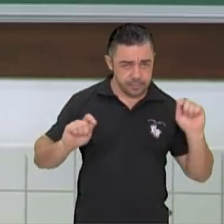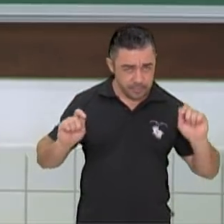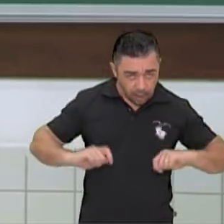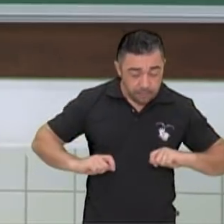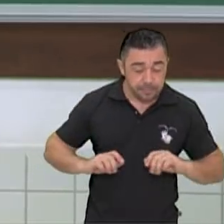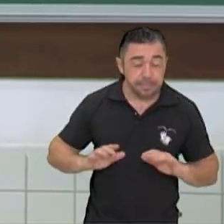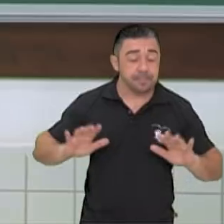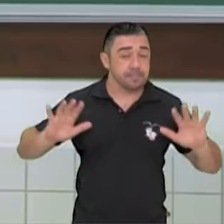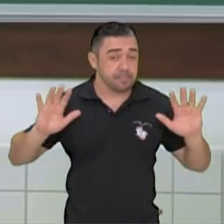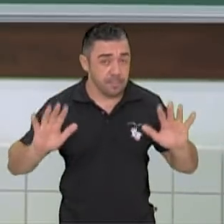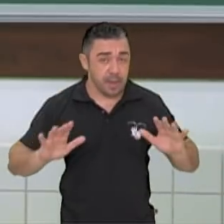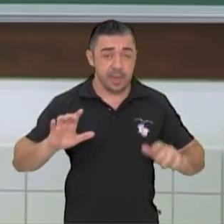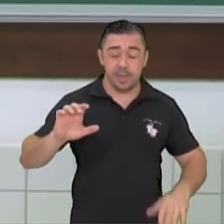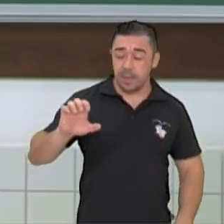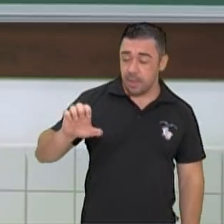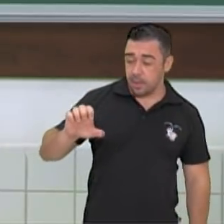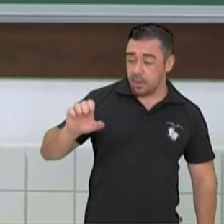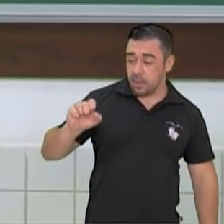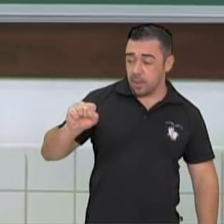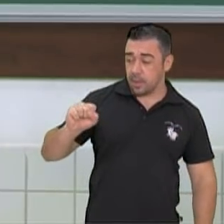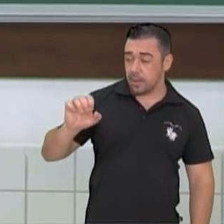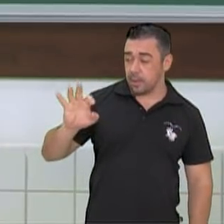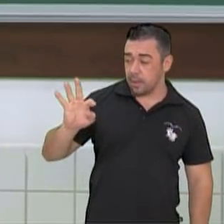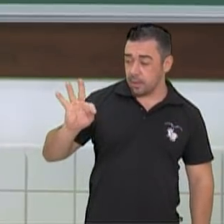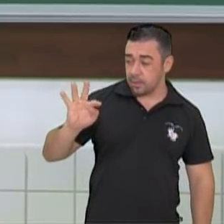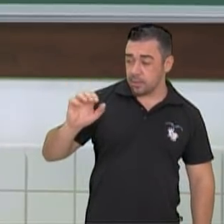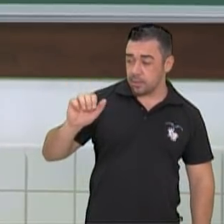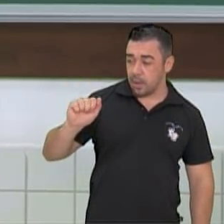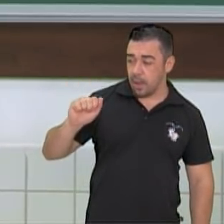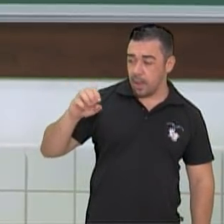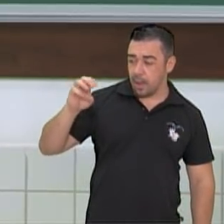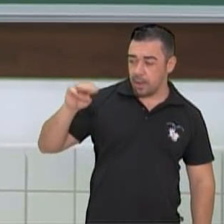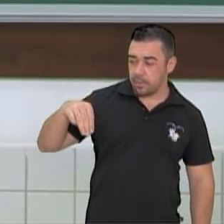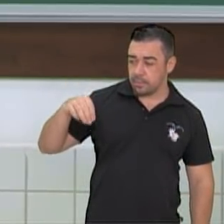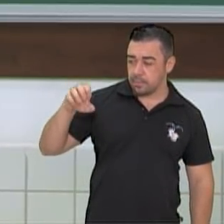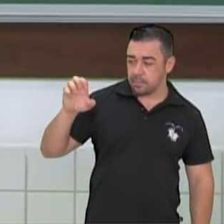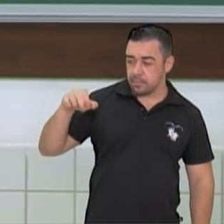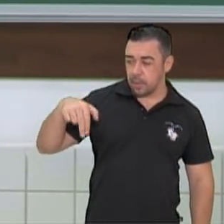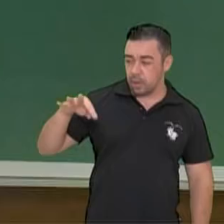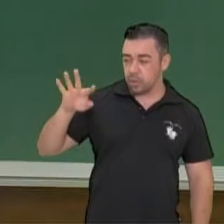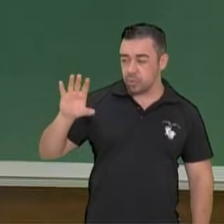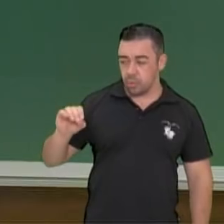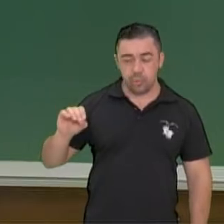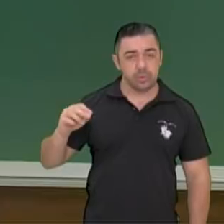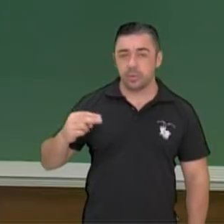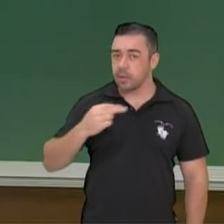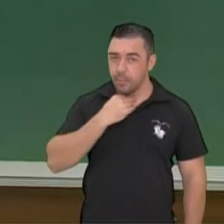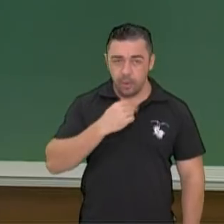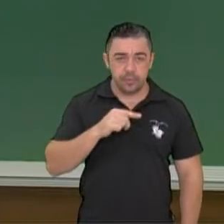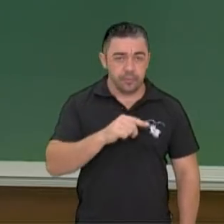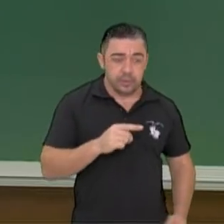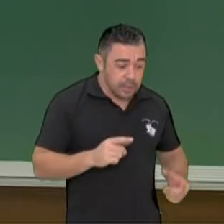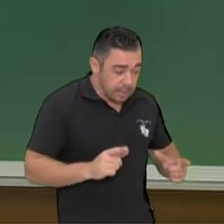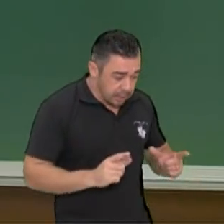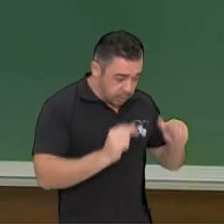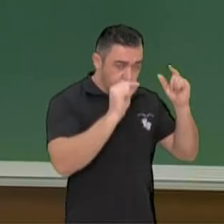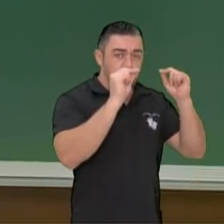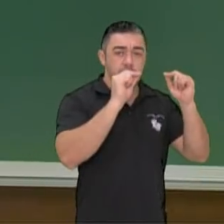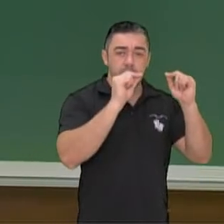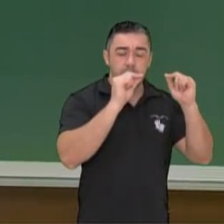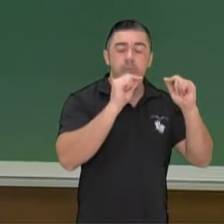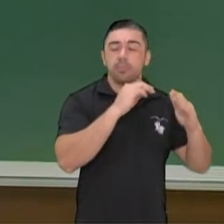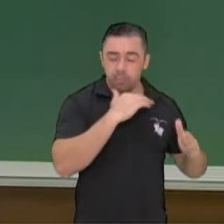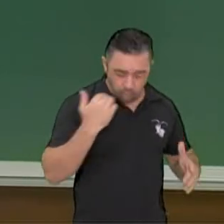há. No estamento, numa sociedade feudal, não há mobilidade social. Quem nasce nobre, morre nobre.